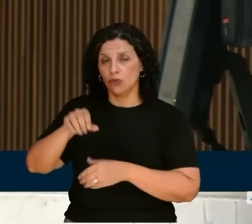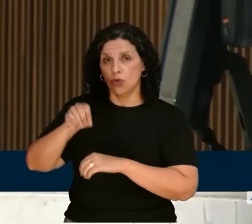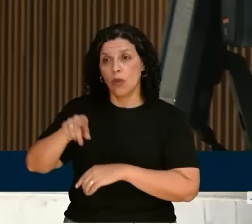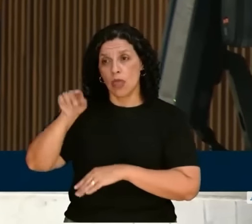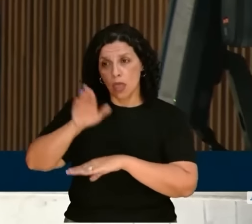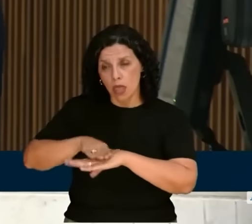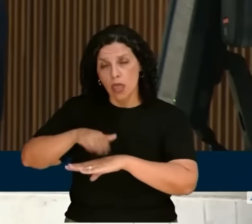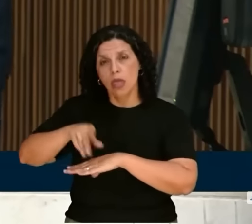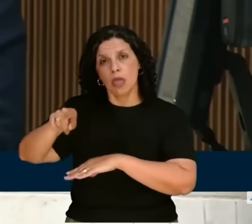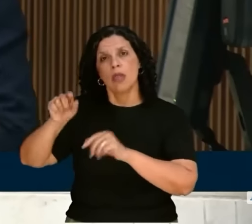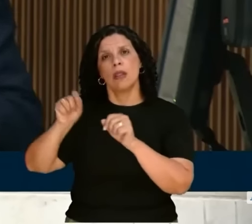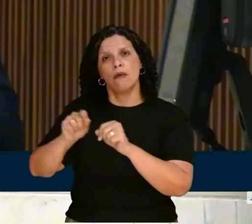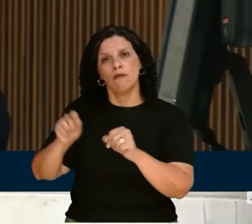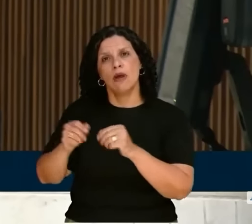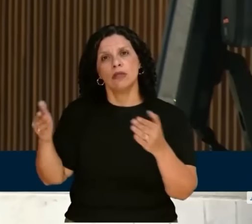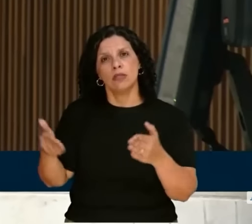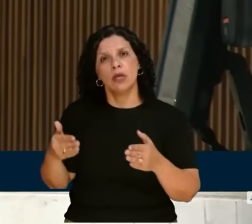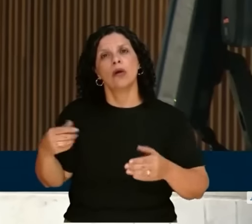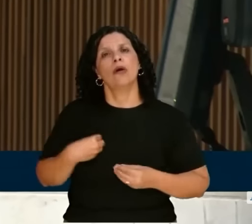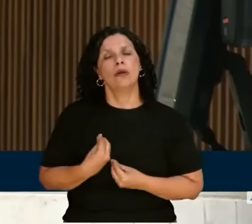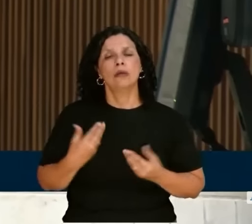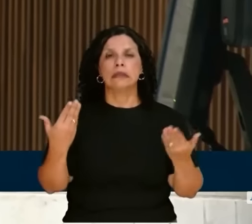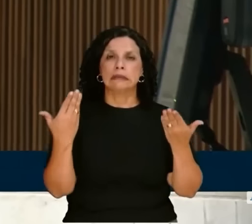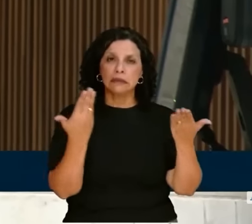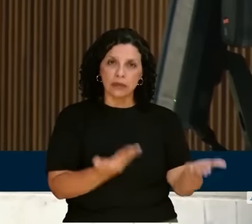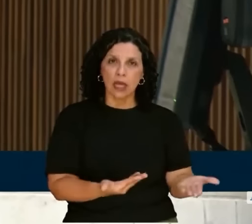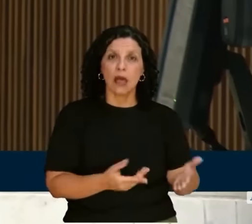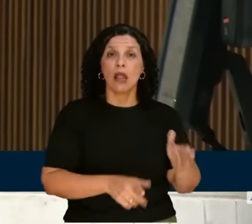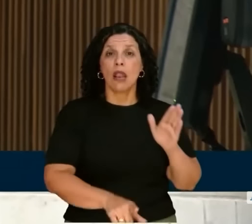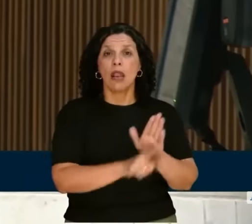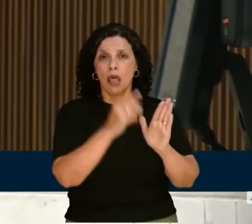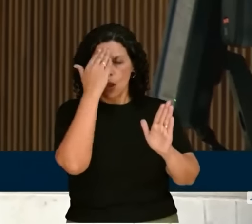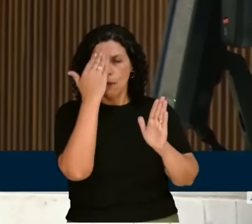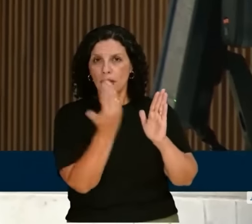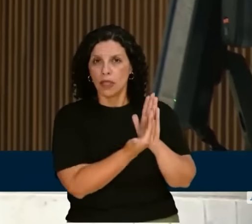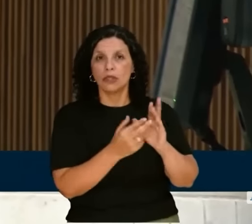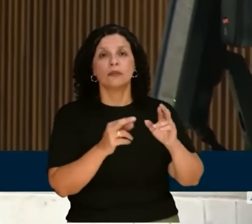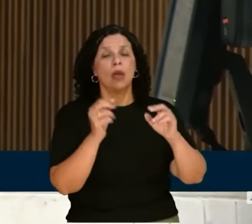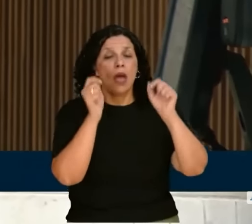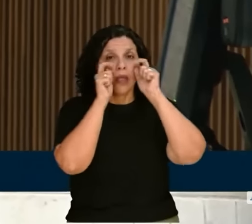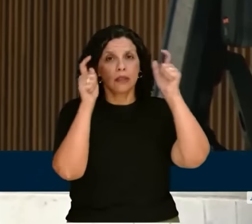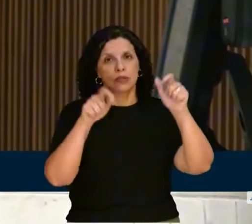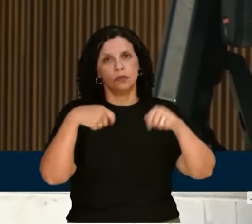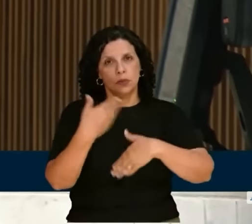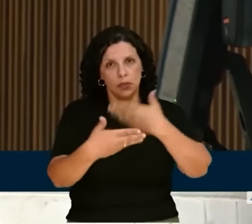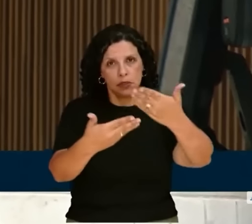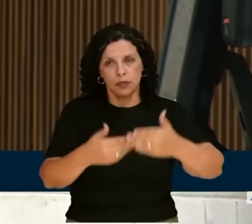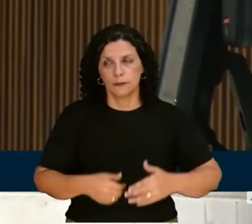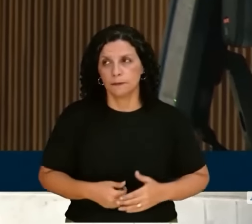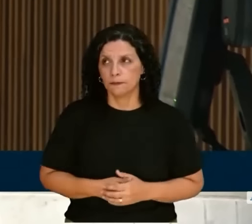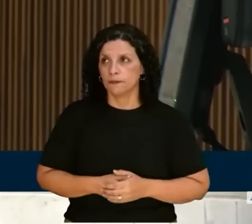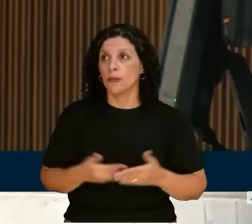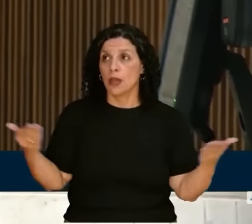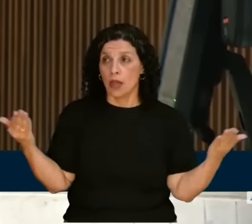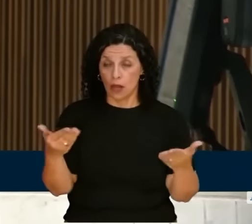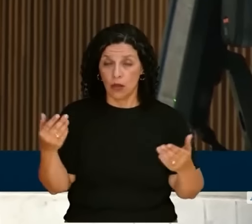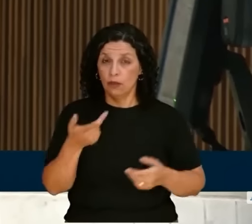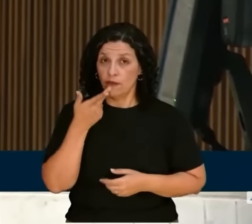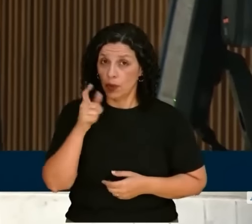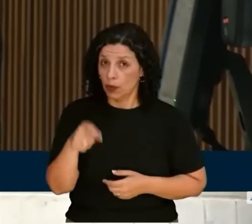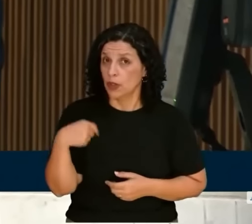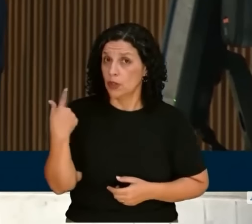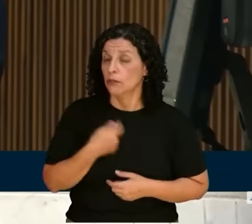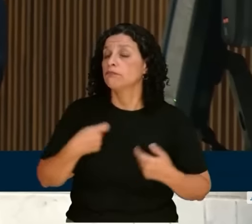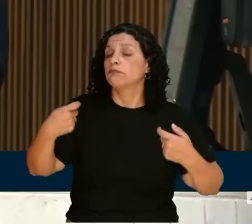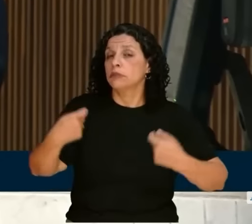para fazer valer essa lei federal e nós vamos estar atentos a esse processo. Eu quero dizer que é